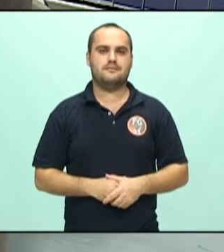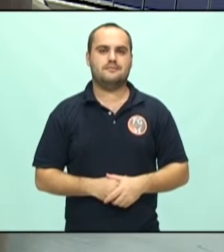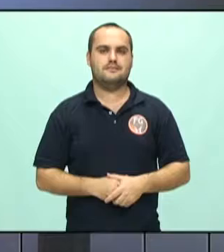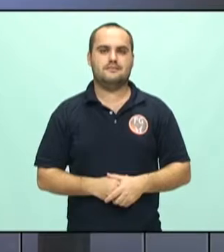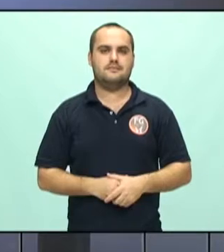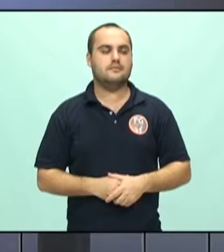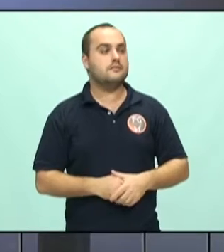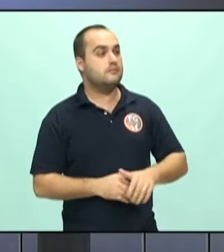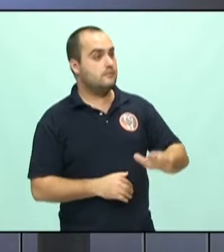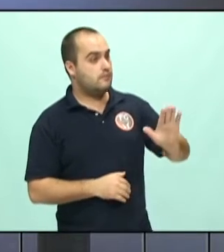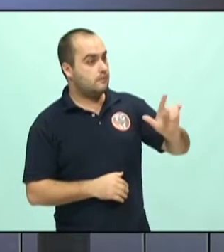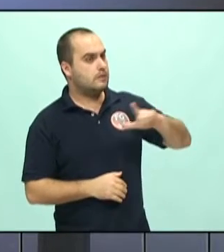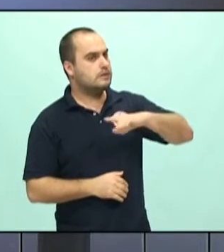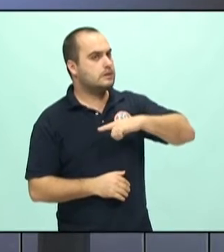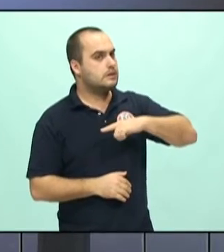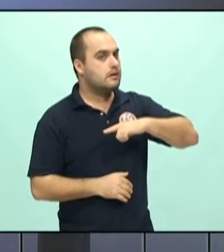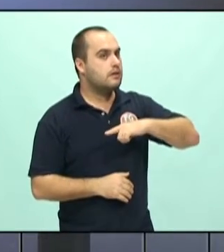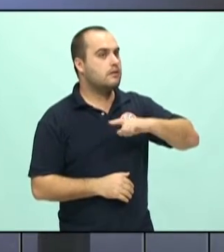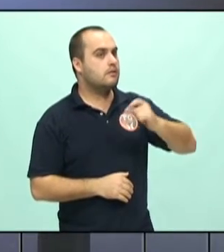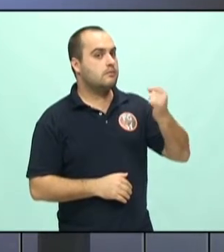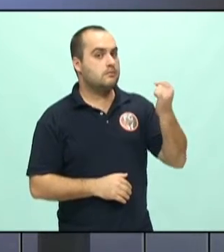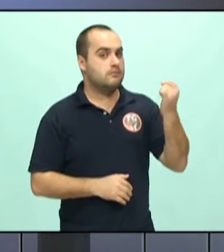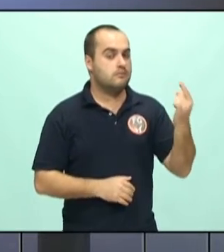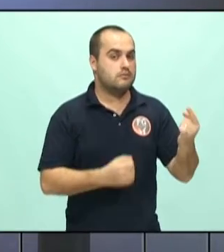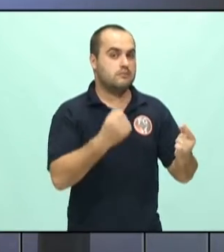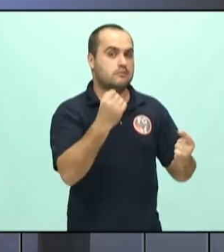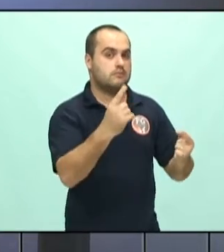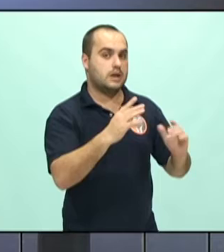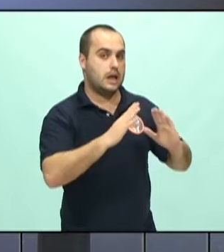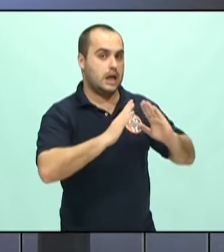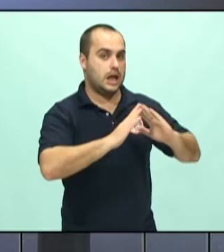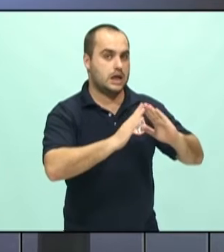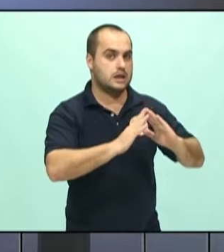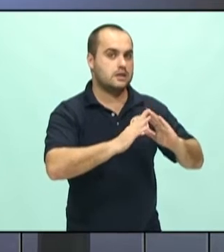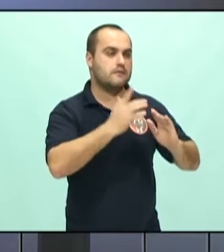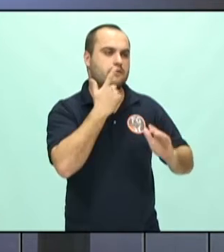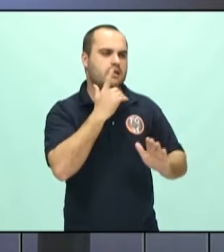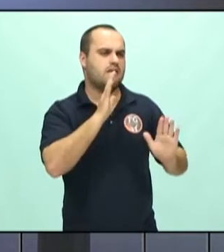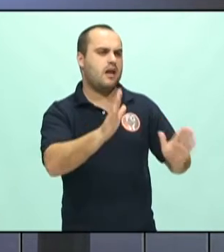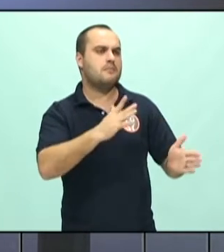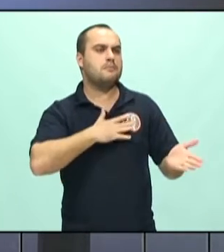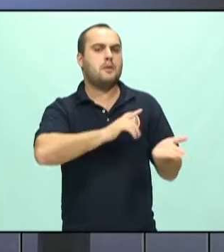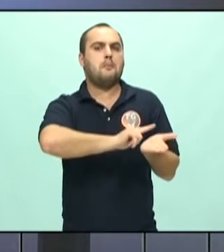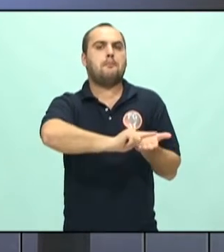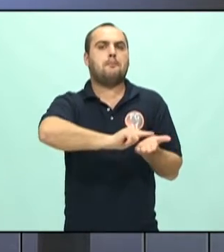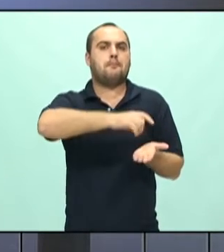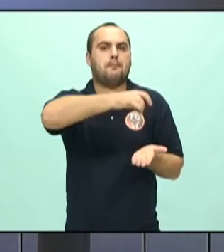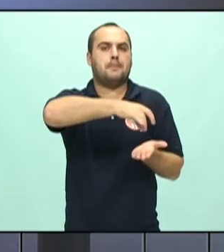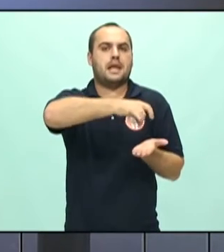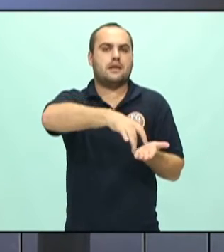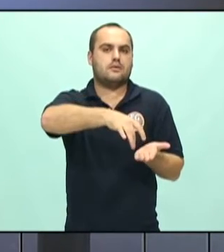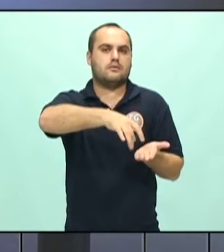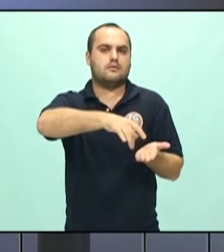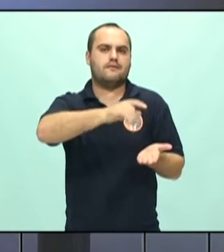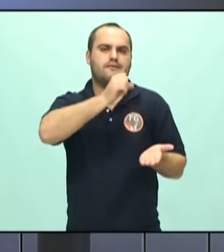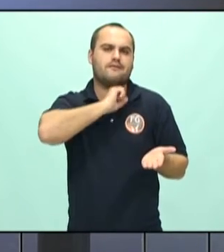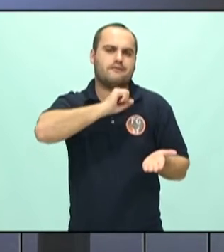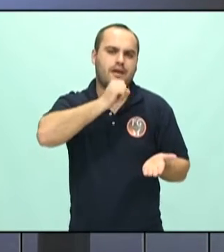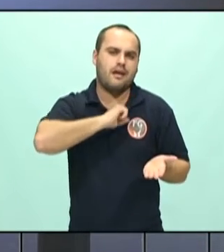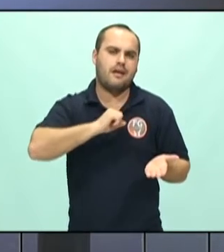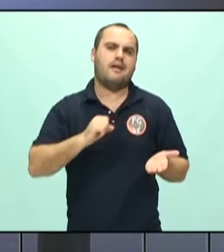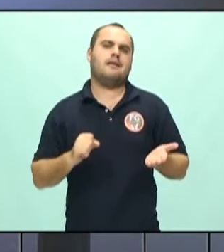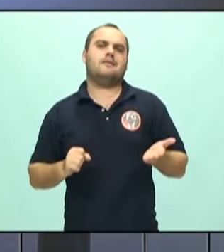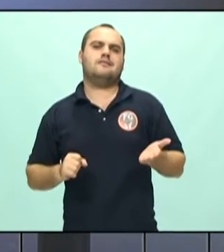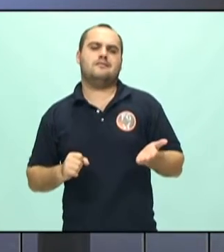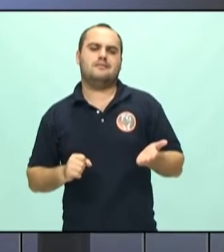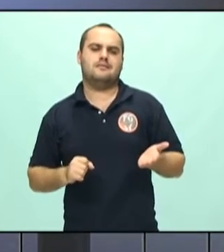de algumas alguns moradores reclamam assim que ao meu piso antigo se eu mexer não tenho e e muitos